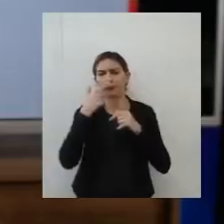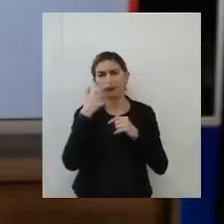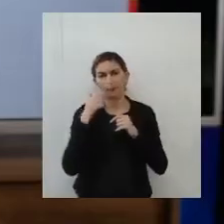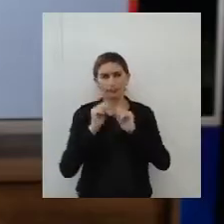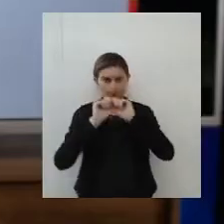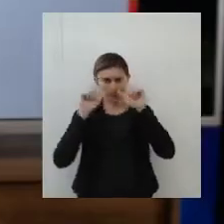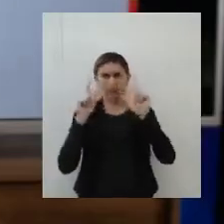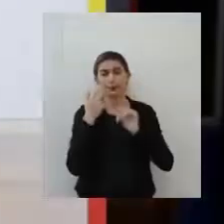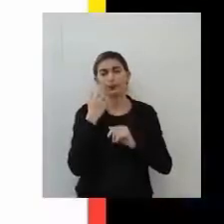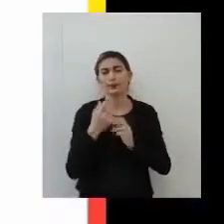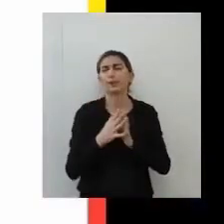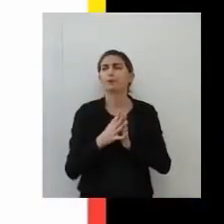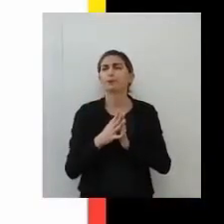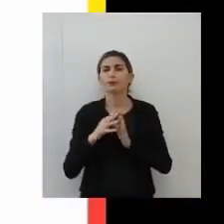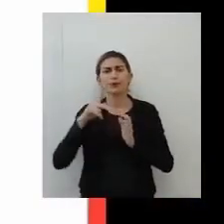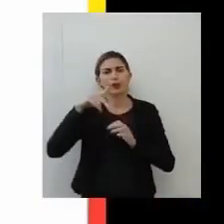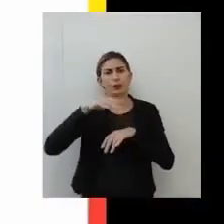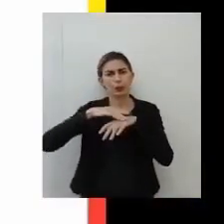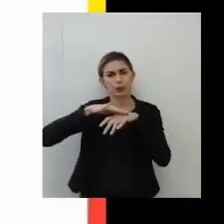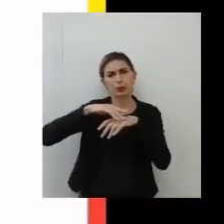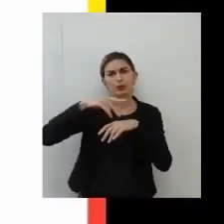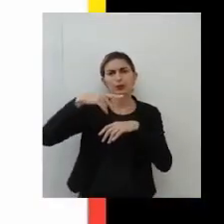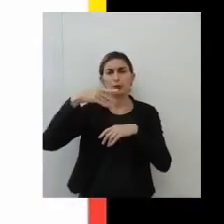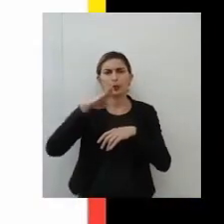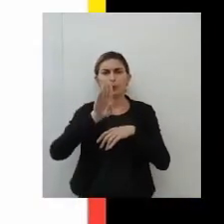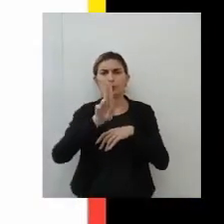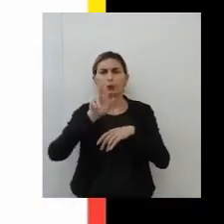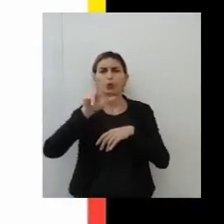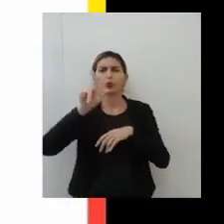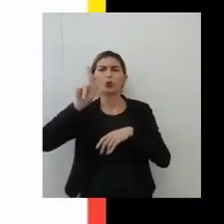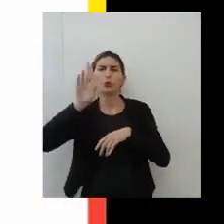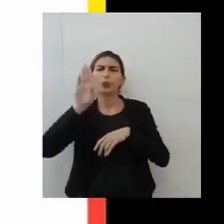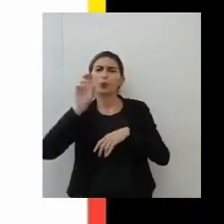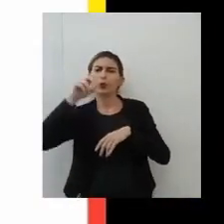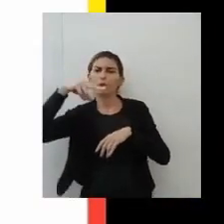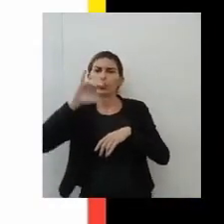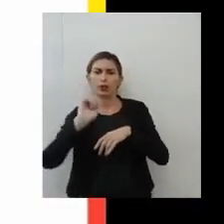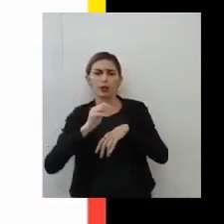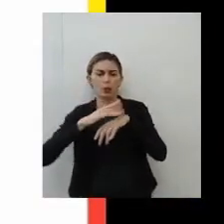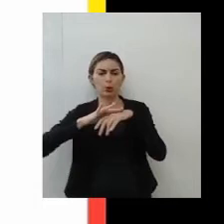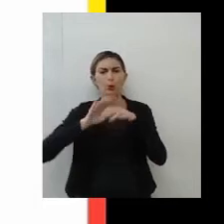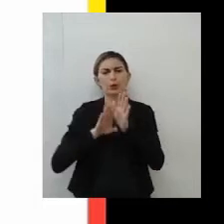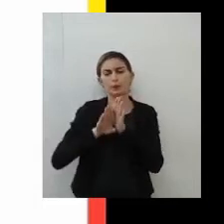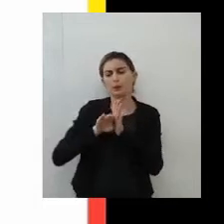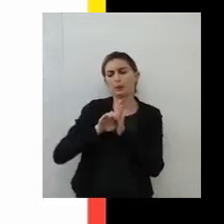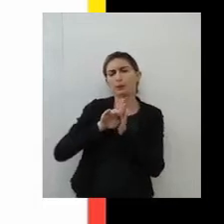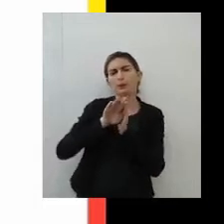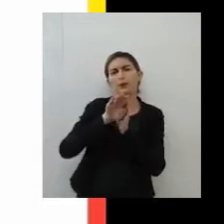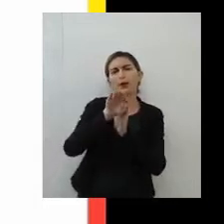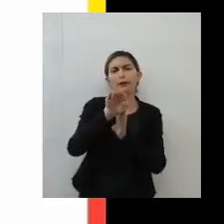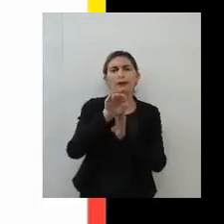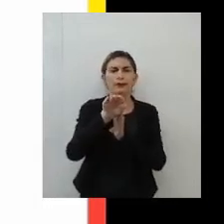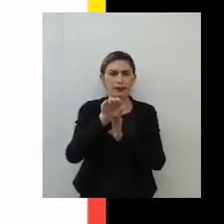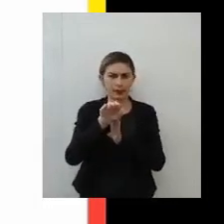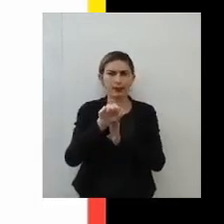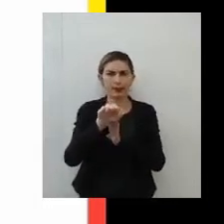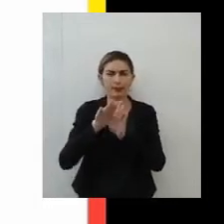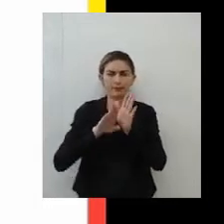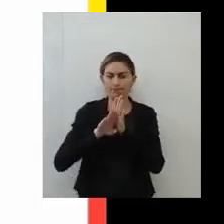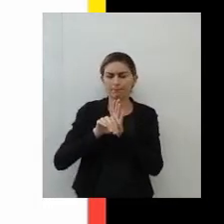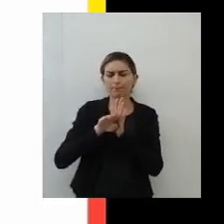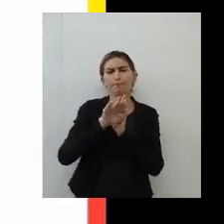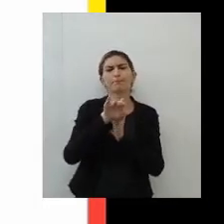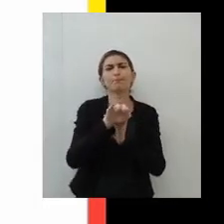Tá? Então, a peste bubônica é uma doença causada pela bactéria Yersinia